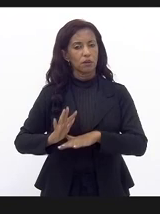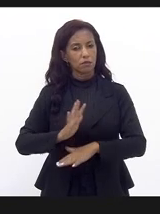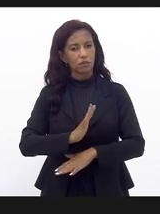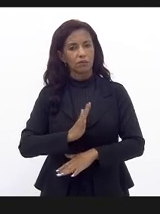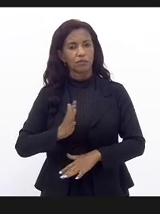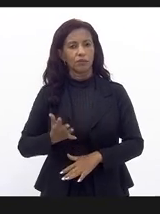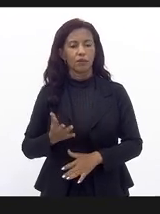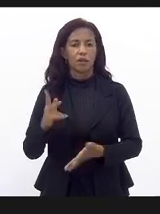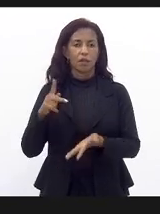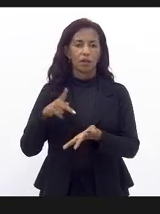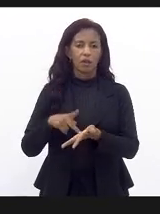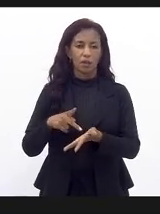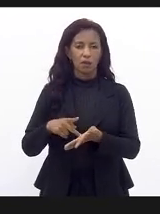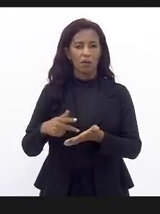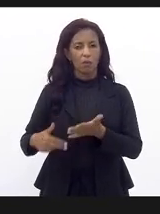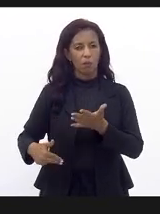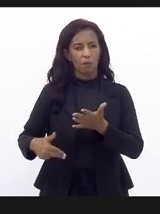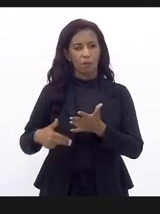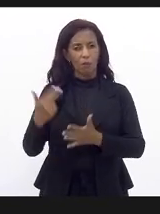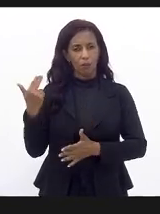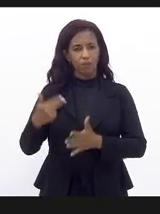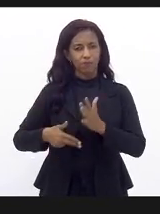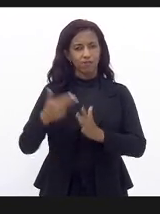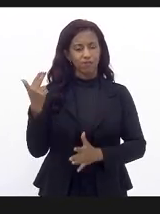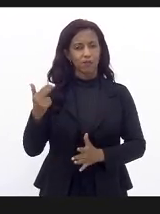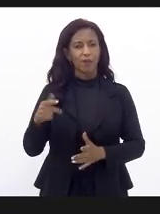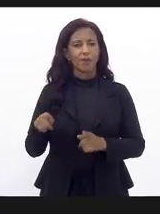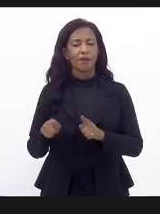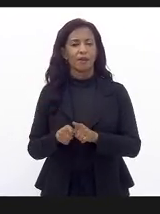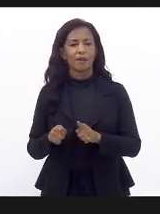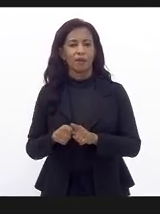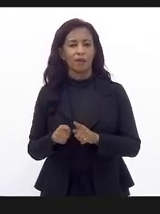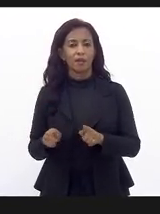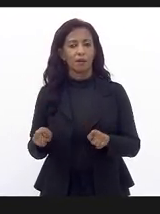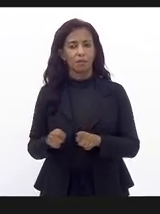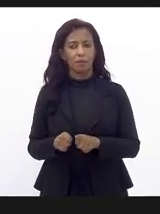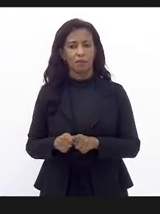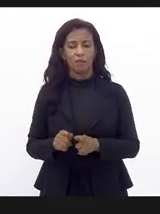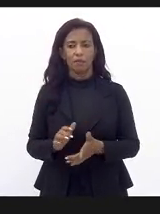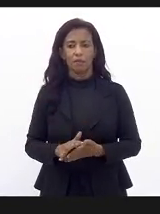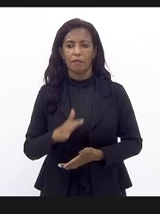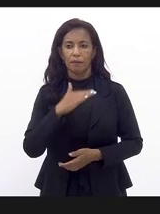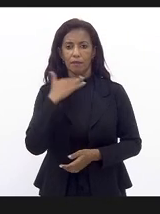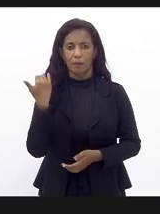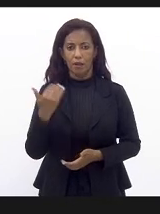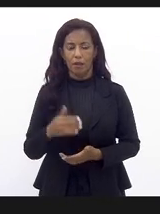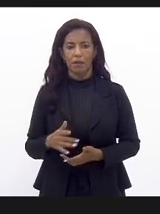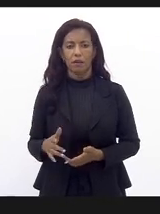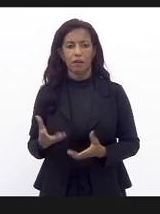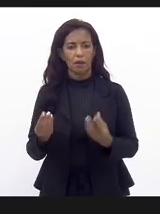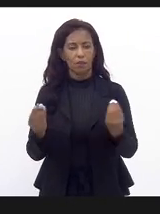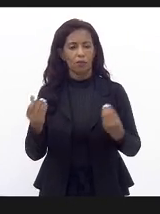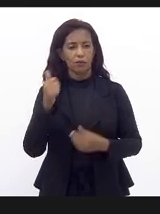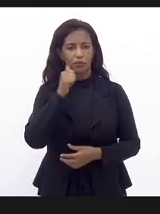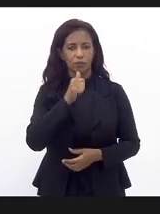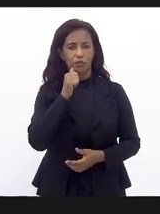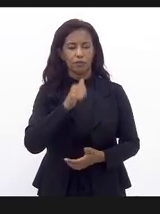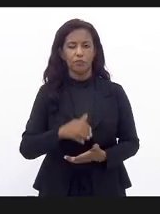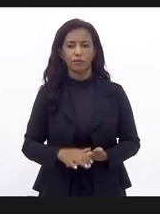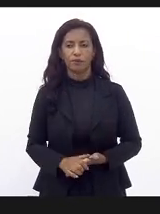que realmente mutila e que muitas das vezes, inclusive, mata a muitas